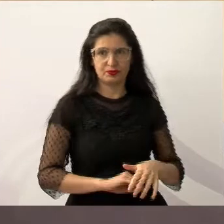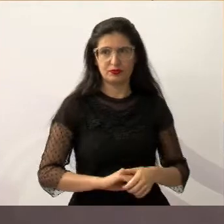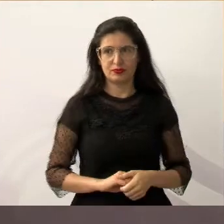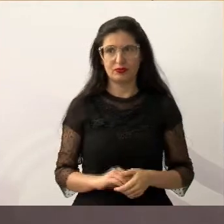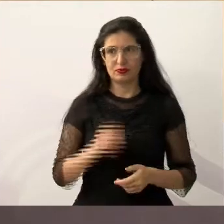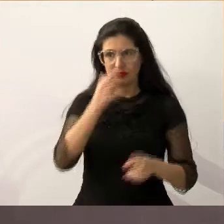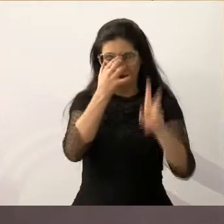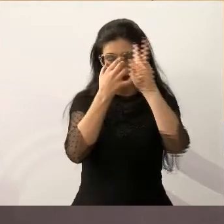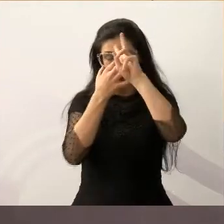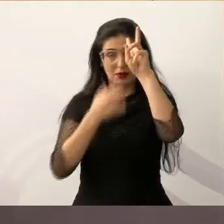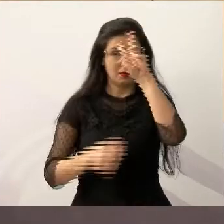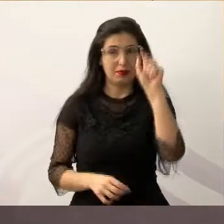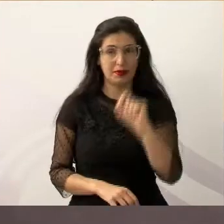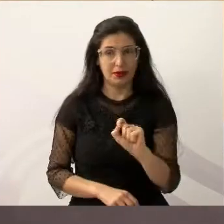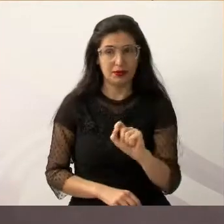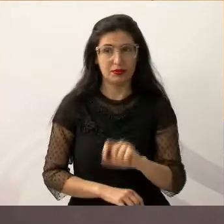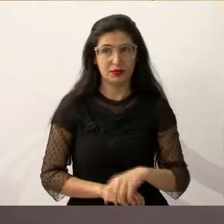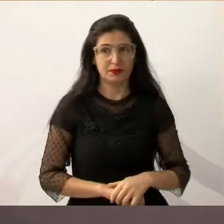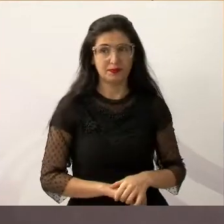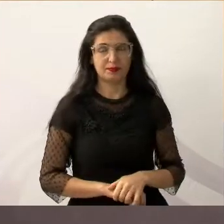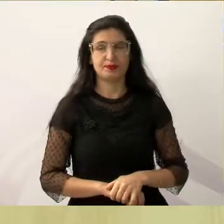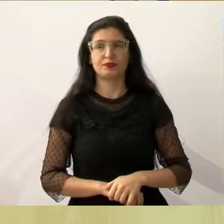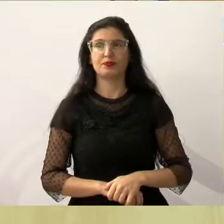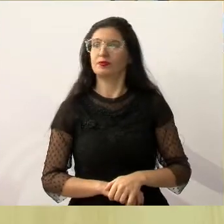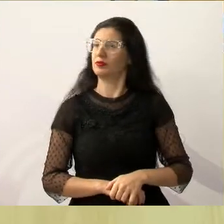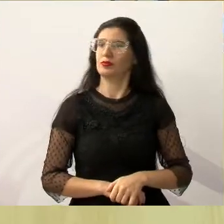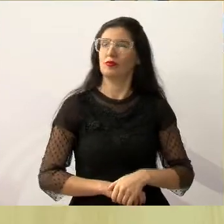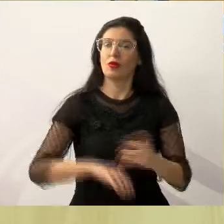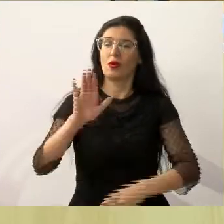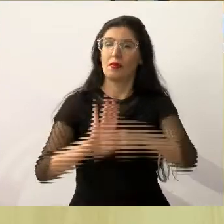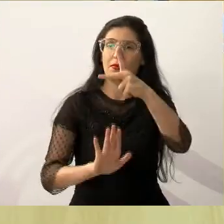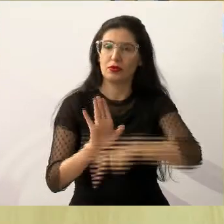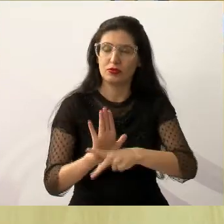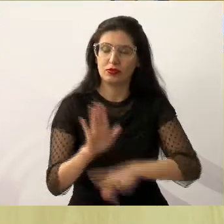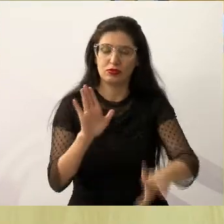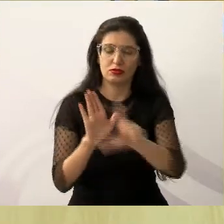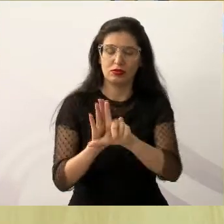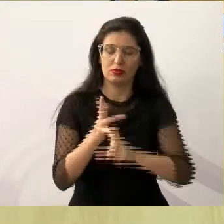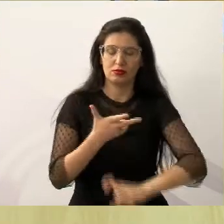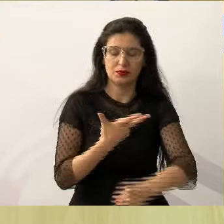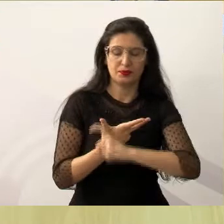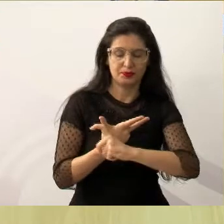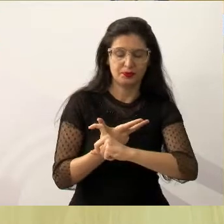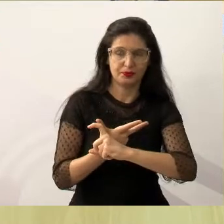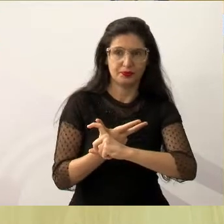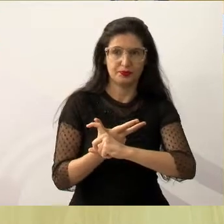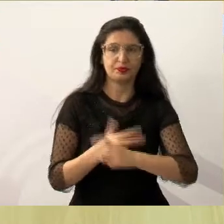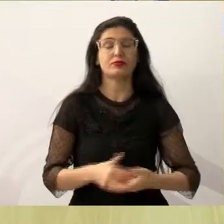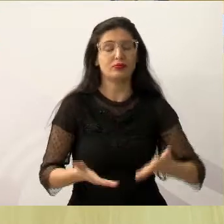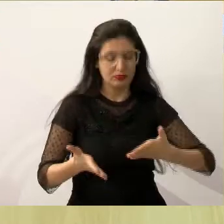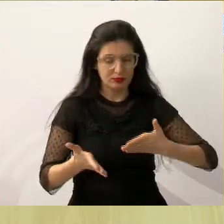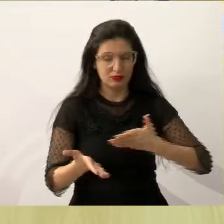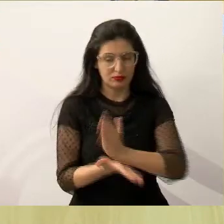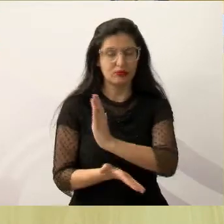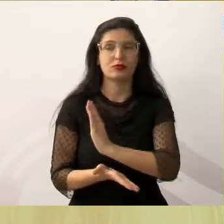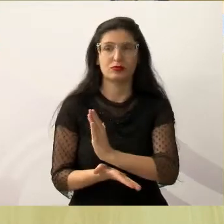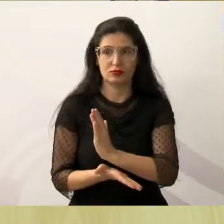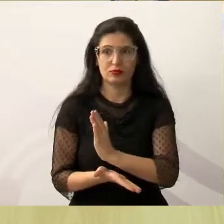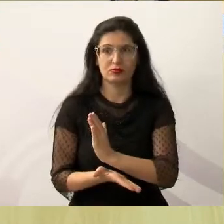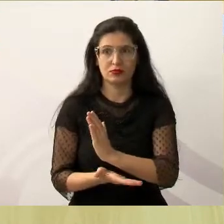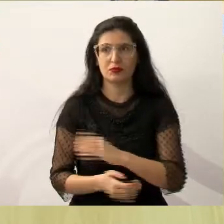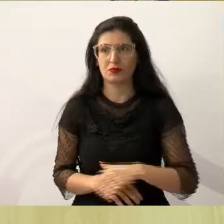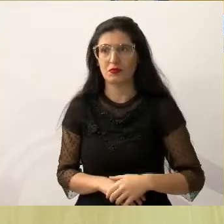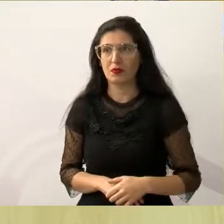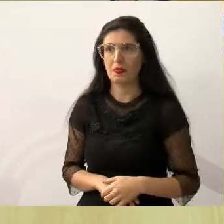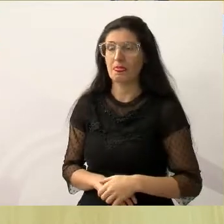Só relembrando, estamos discutindo o projeto de lei do Executivo que autoriza a concessão